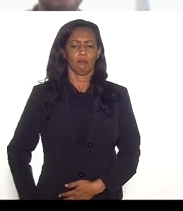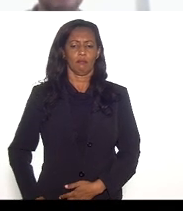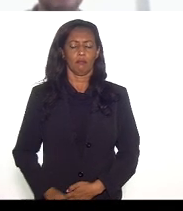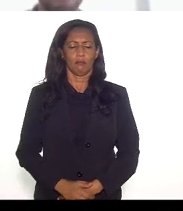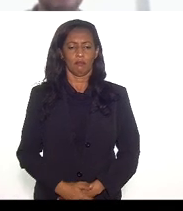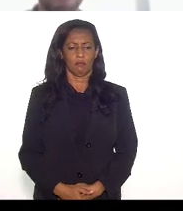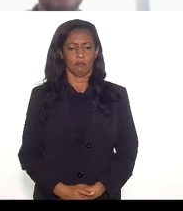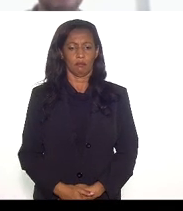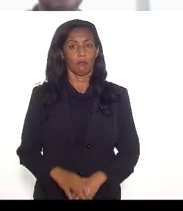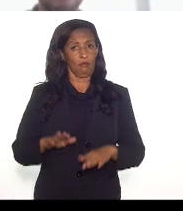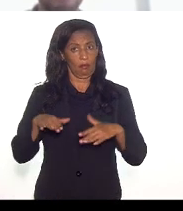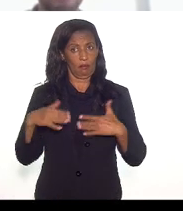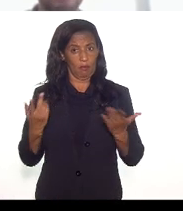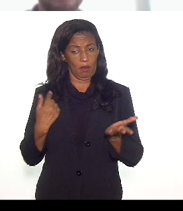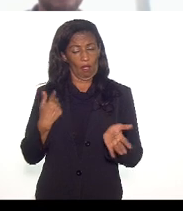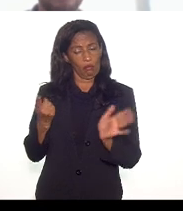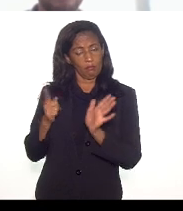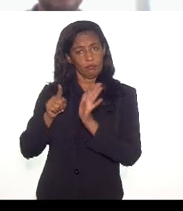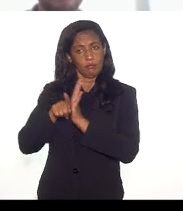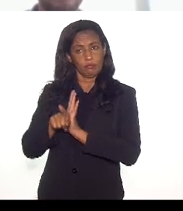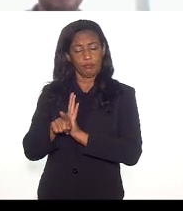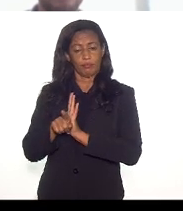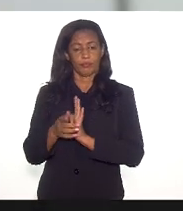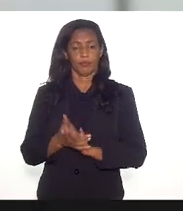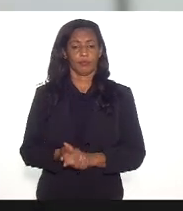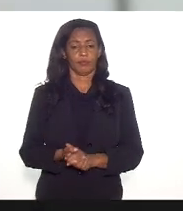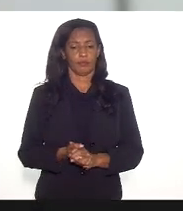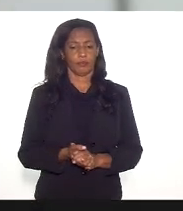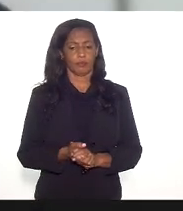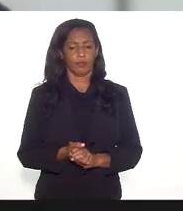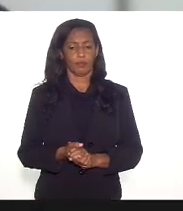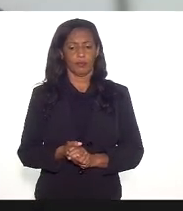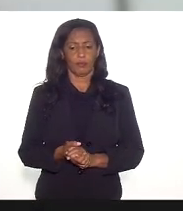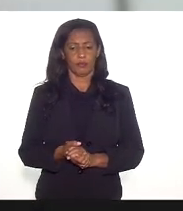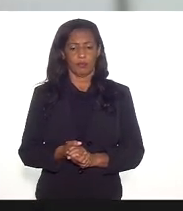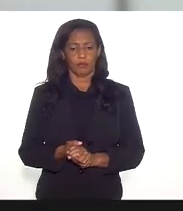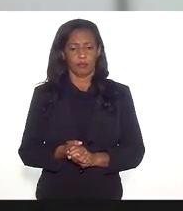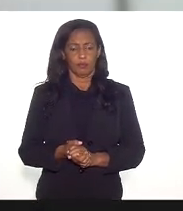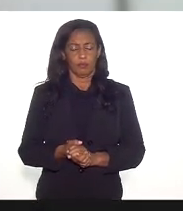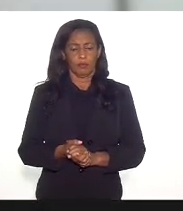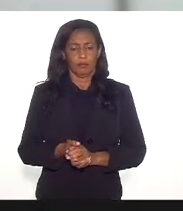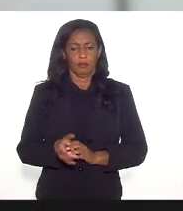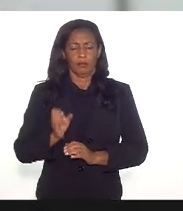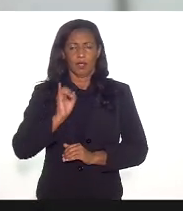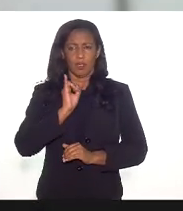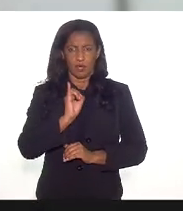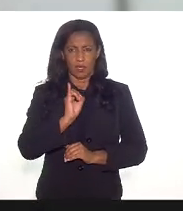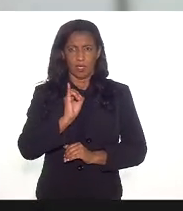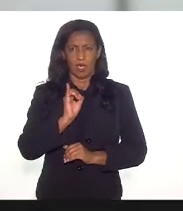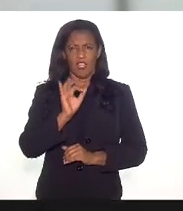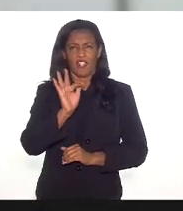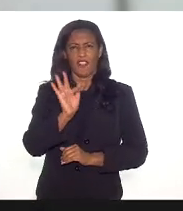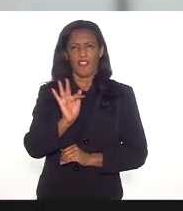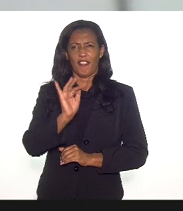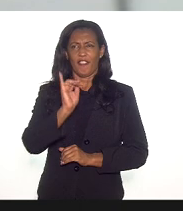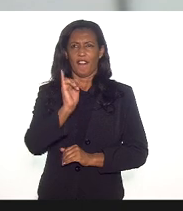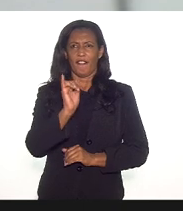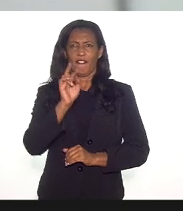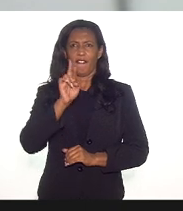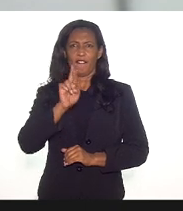assim posto, queria perguntar se a Firjan quer se